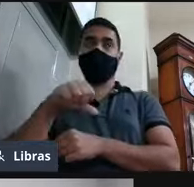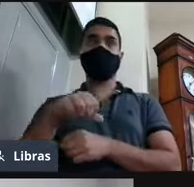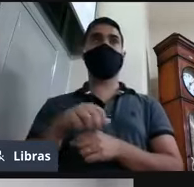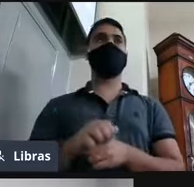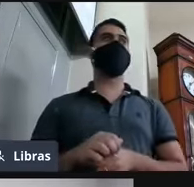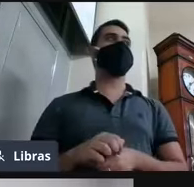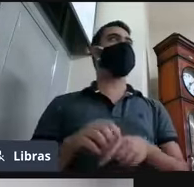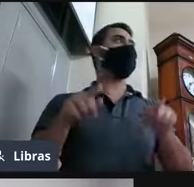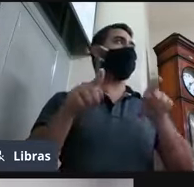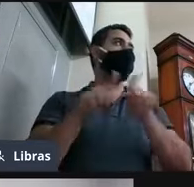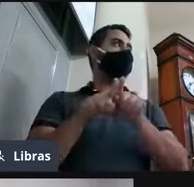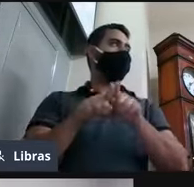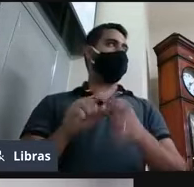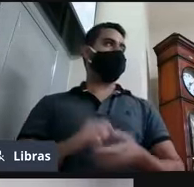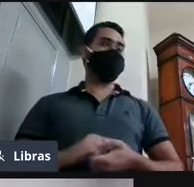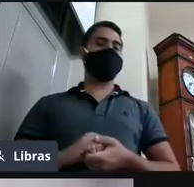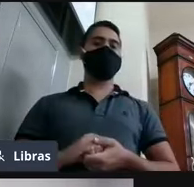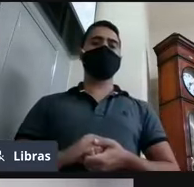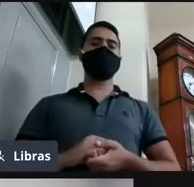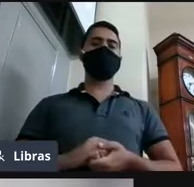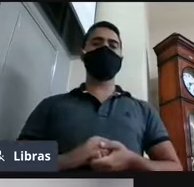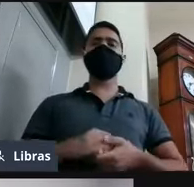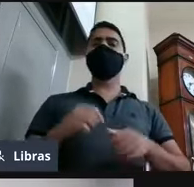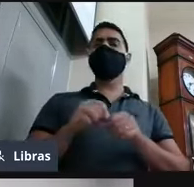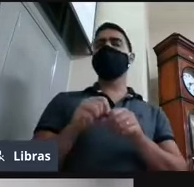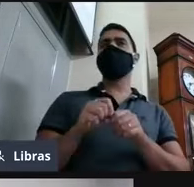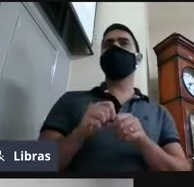Considerando ainda que, face à decisão do